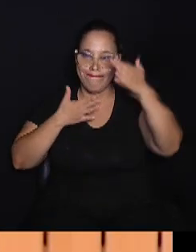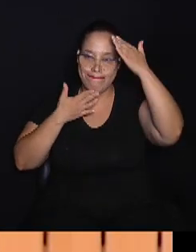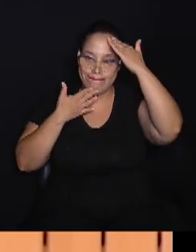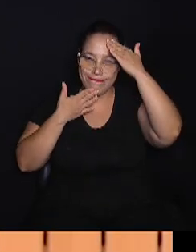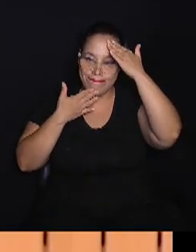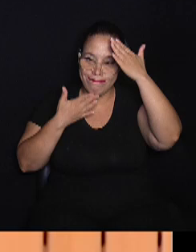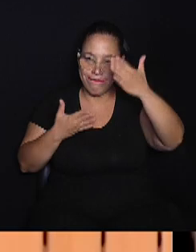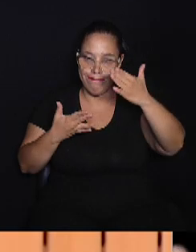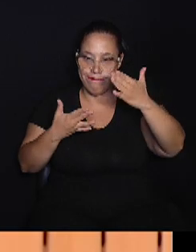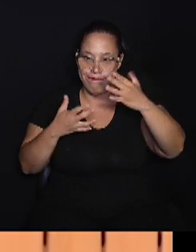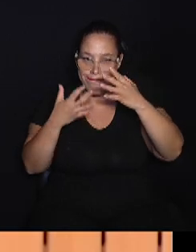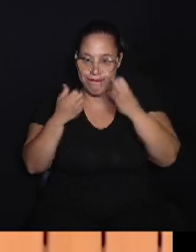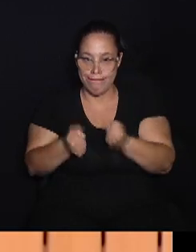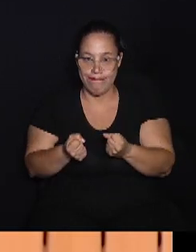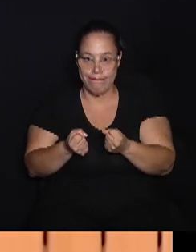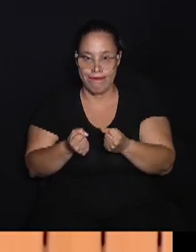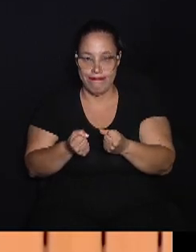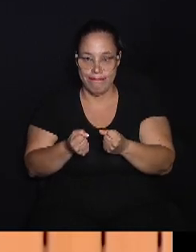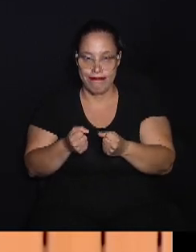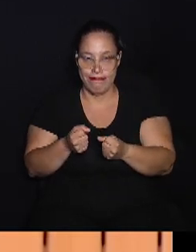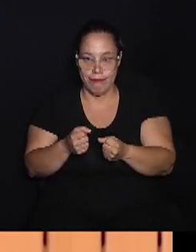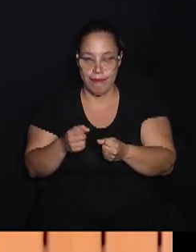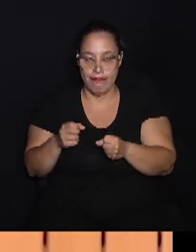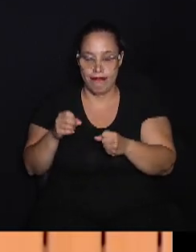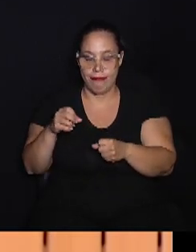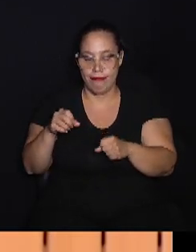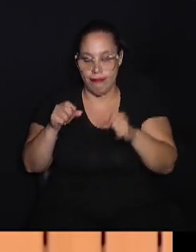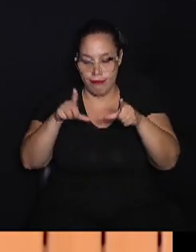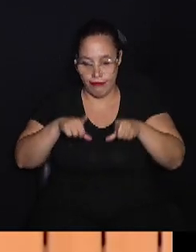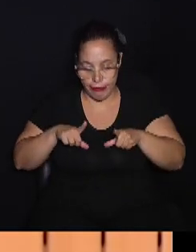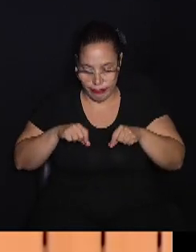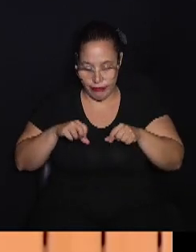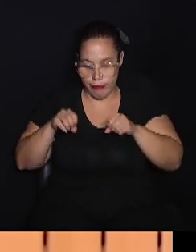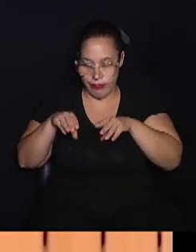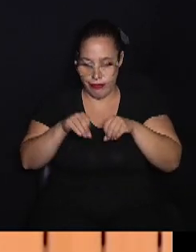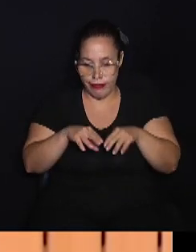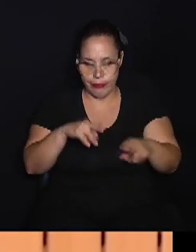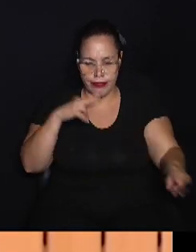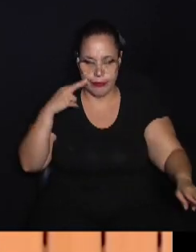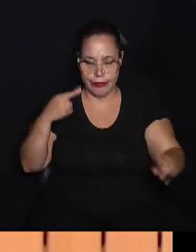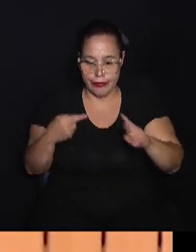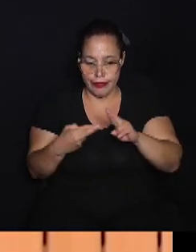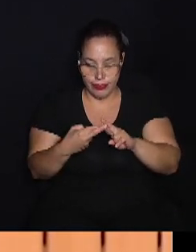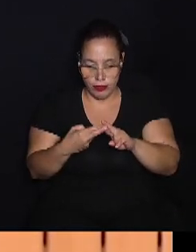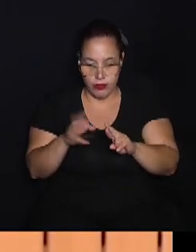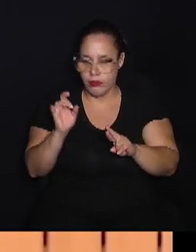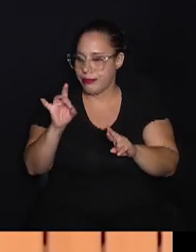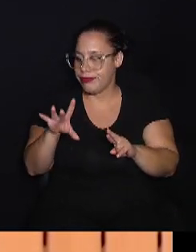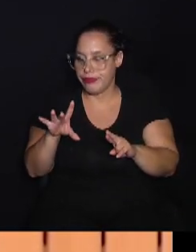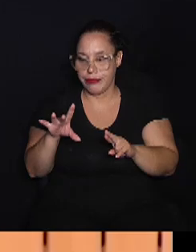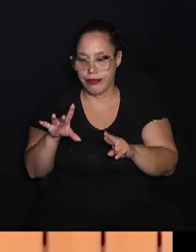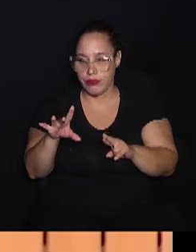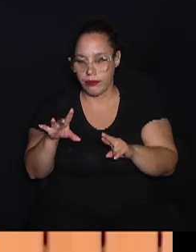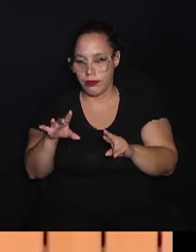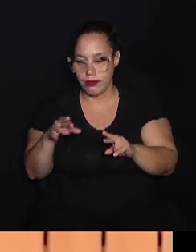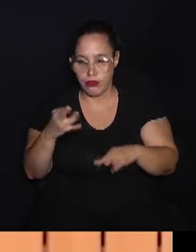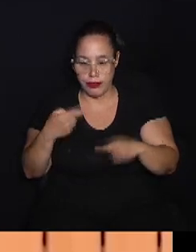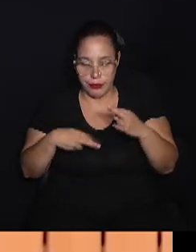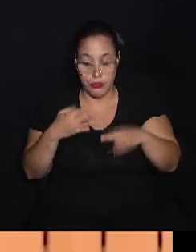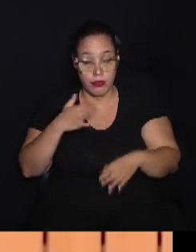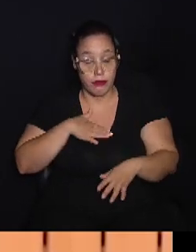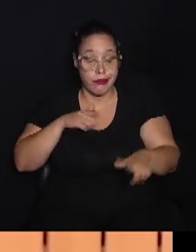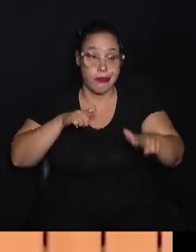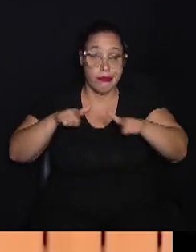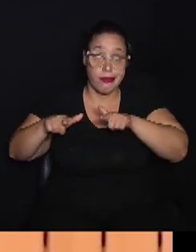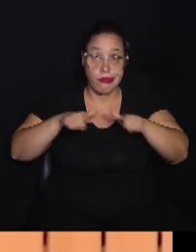que recebo essa honraria de m Educacional Esse reconhecimento não é apenas um reflexo do meu